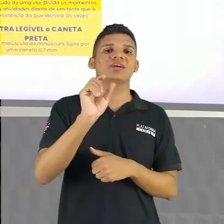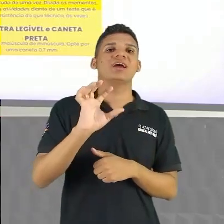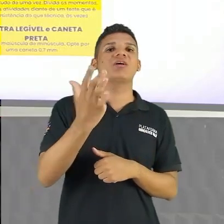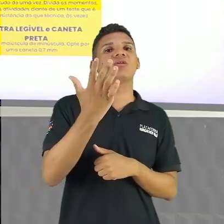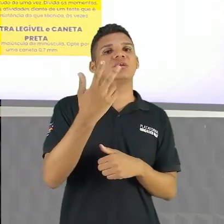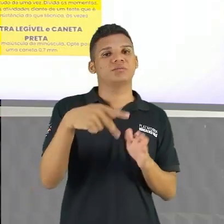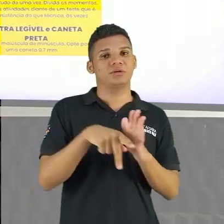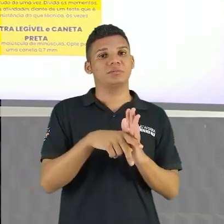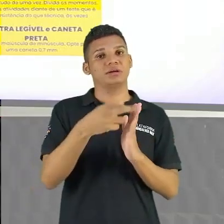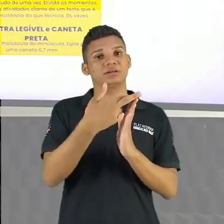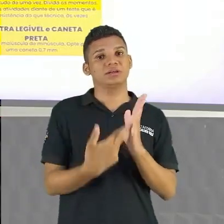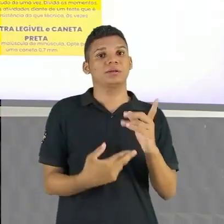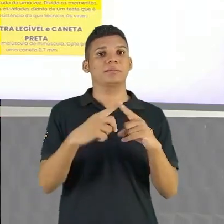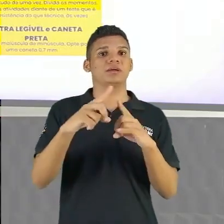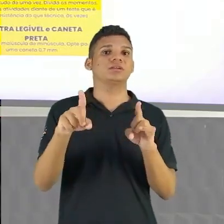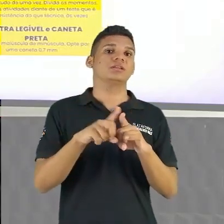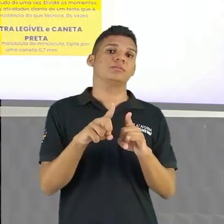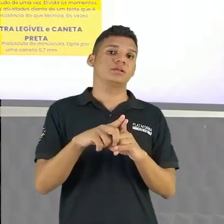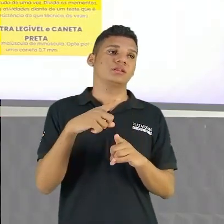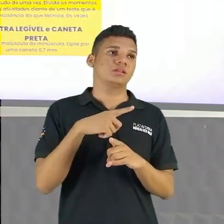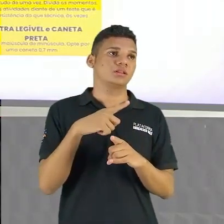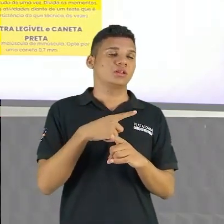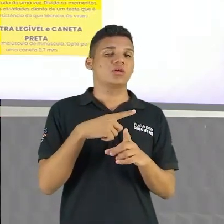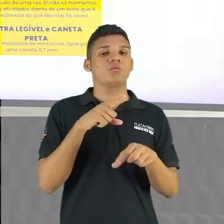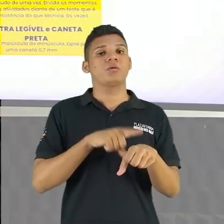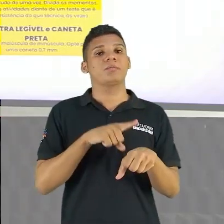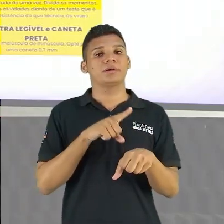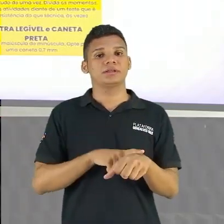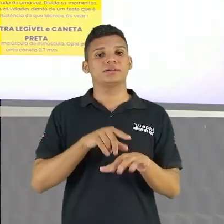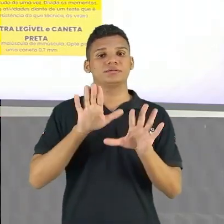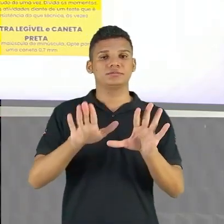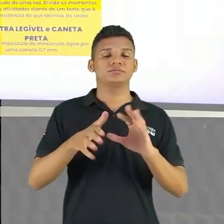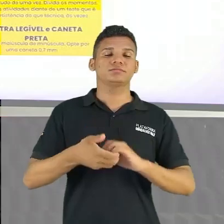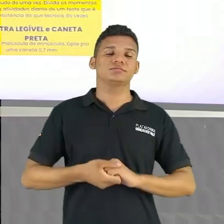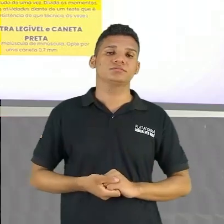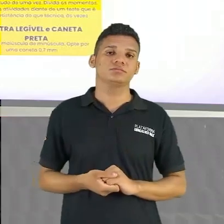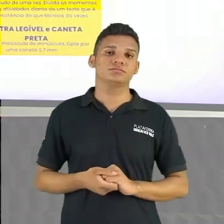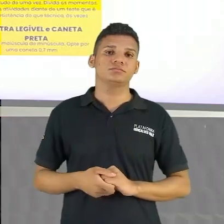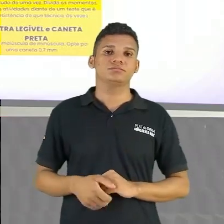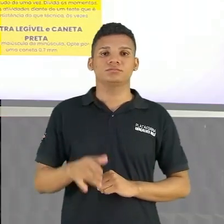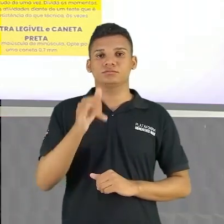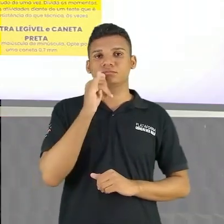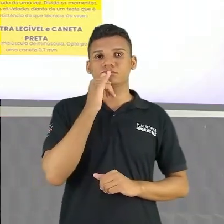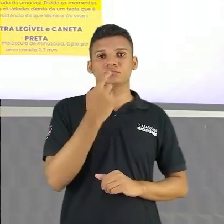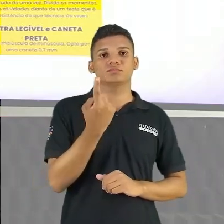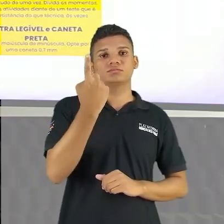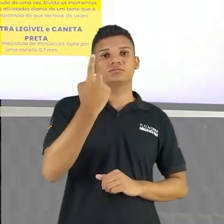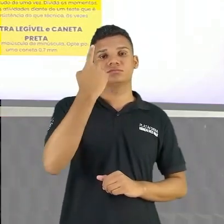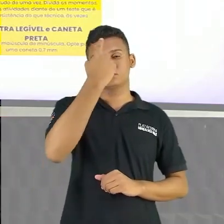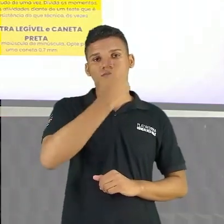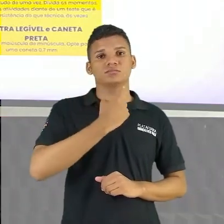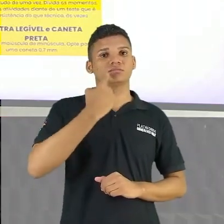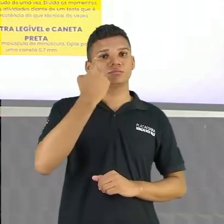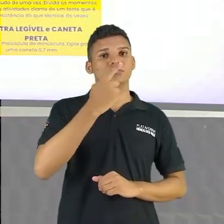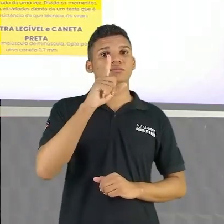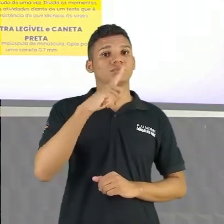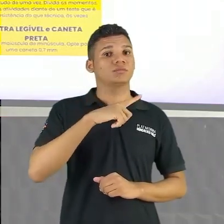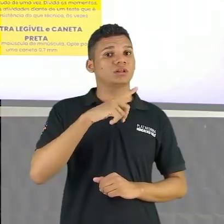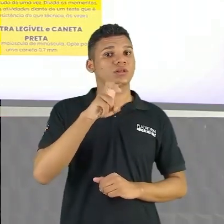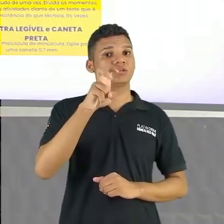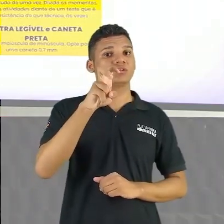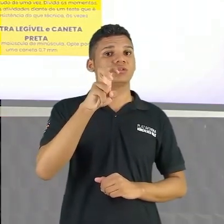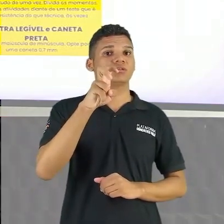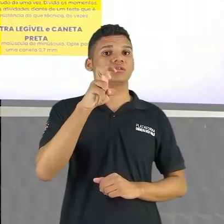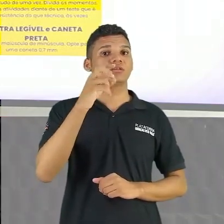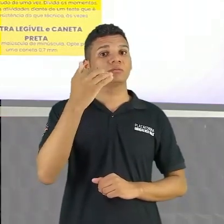redação você pode dividir os momentos eu sempre costumo dizer que você não tem uma hora para você fazer a redação você tem 5 horas me0